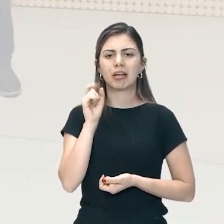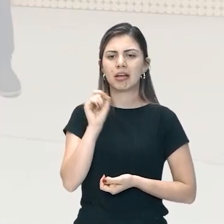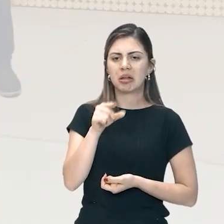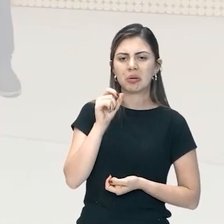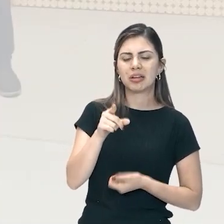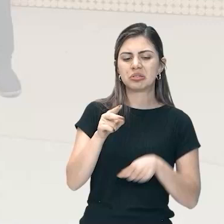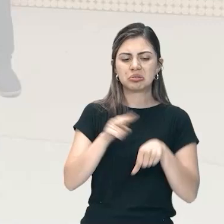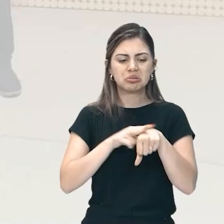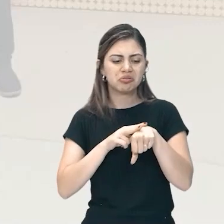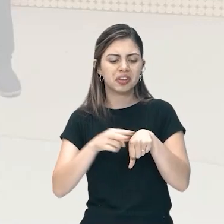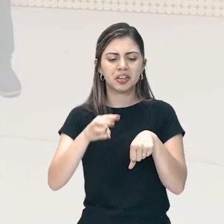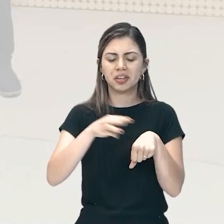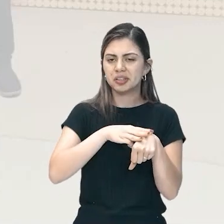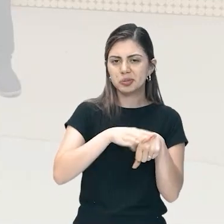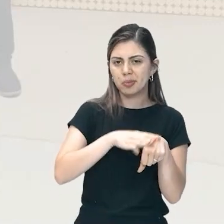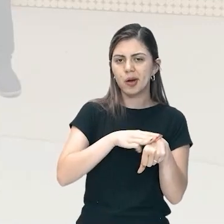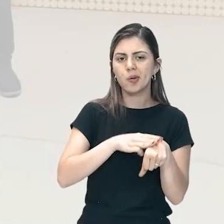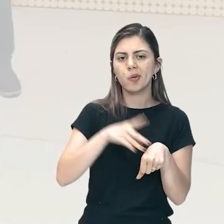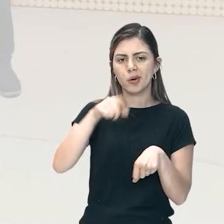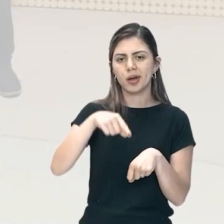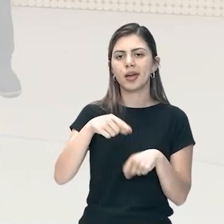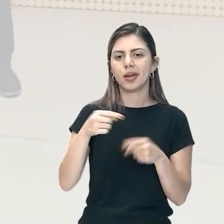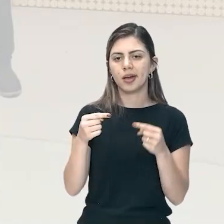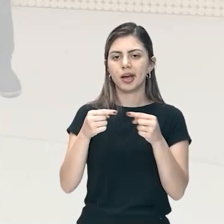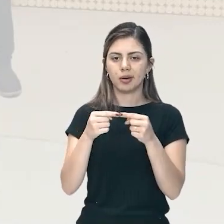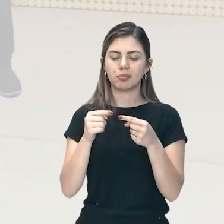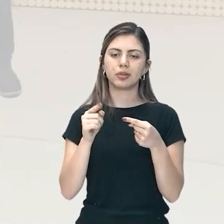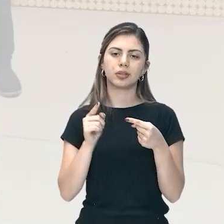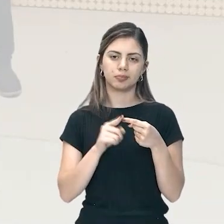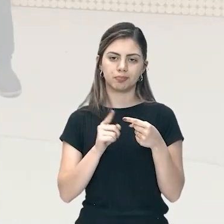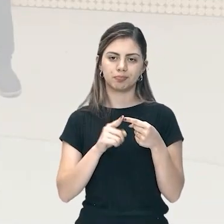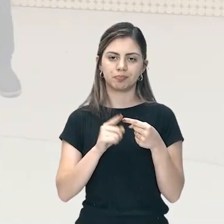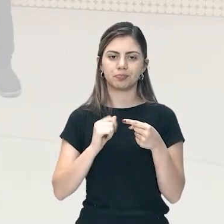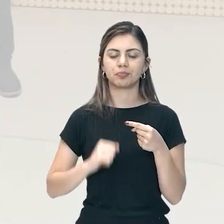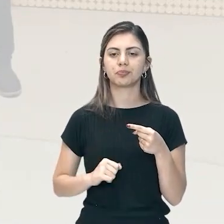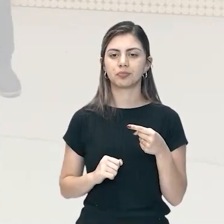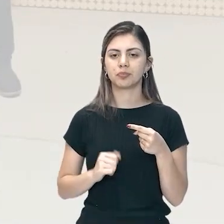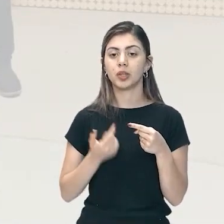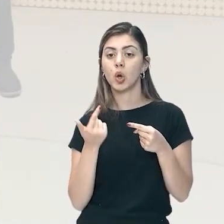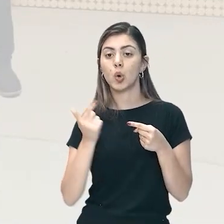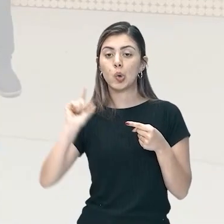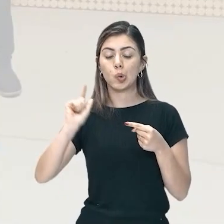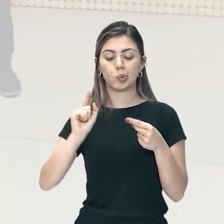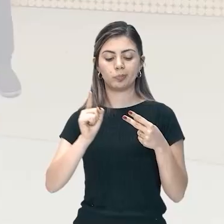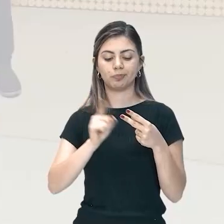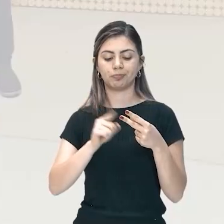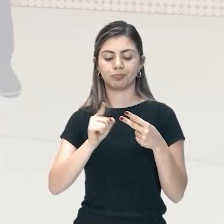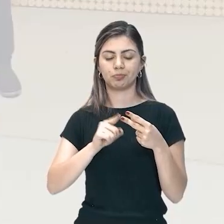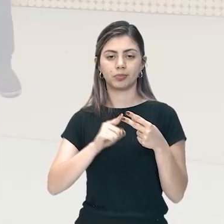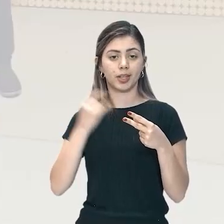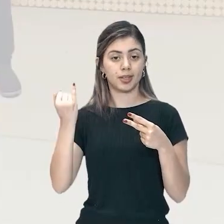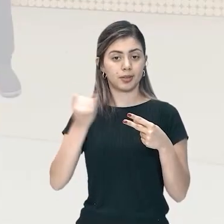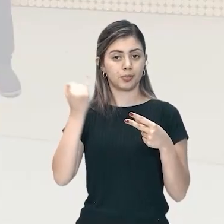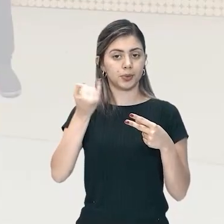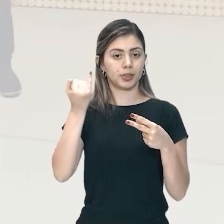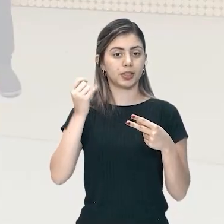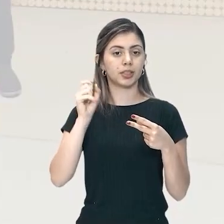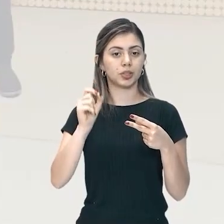mais verde, tá bom? Essa é a parte da íris, tá bom? Uma outra parte importante do olho é essa daqui,